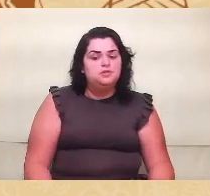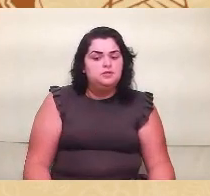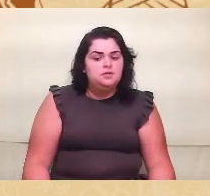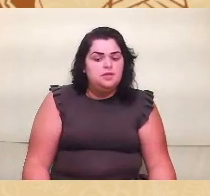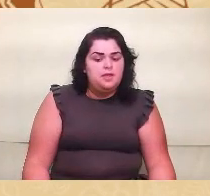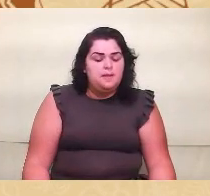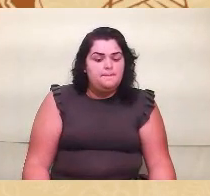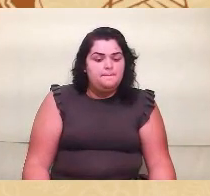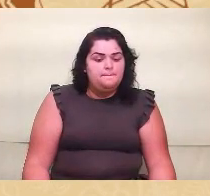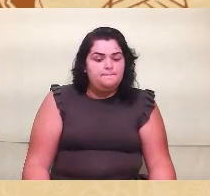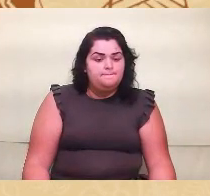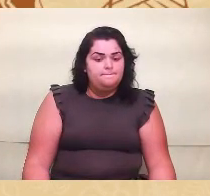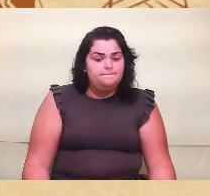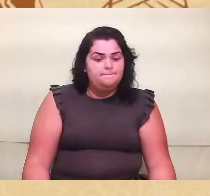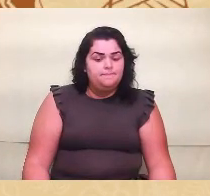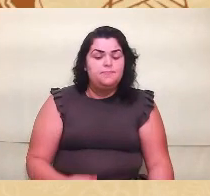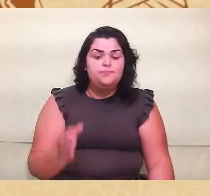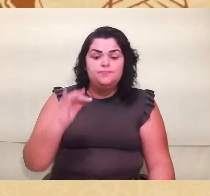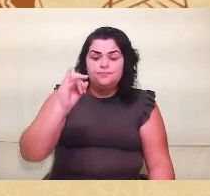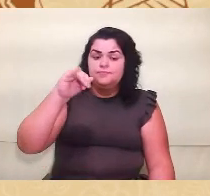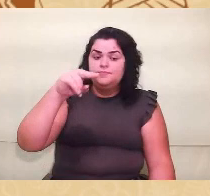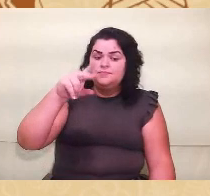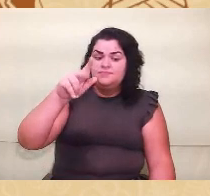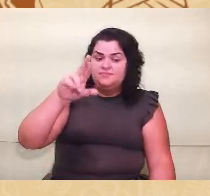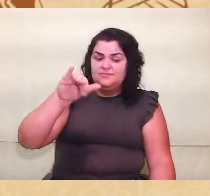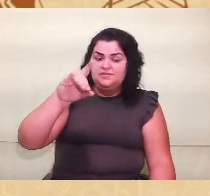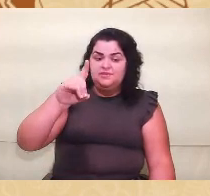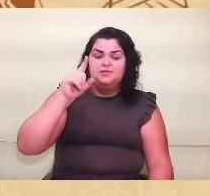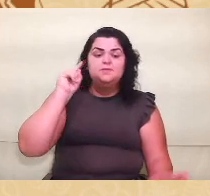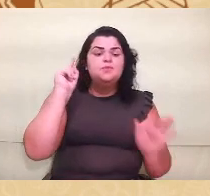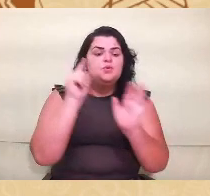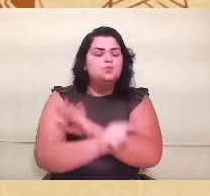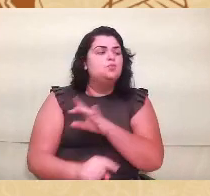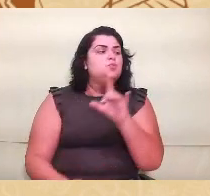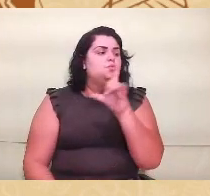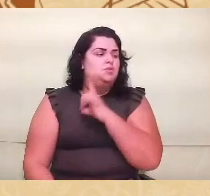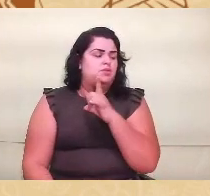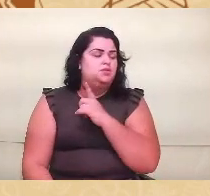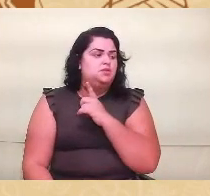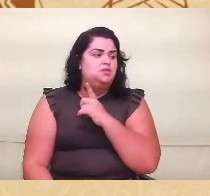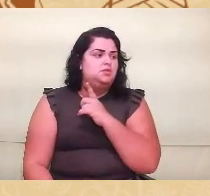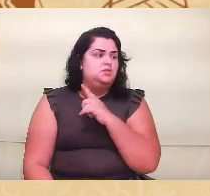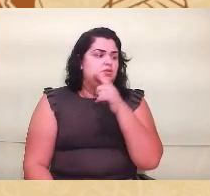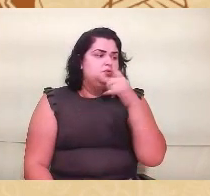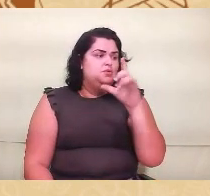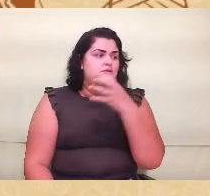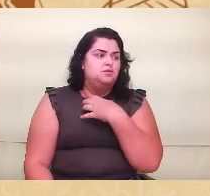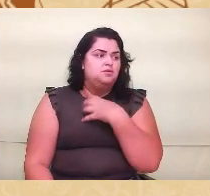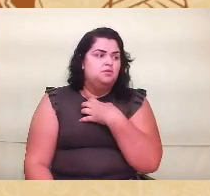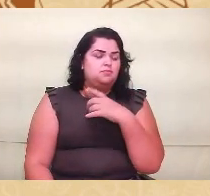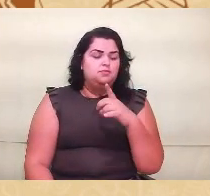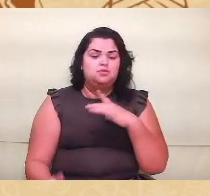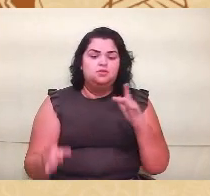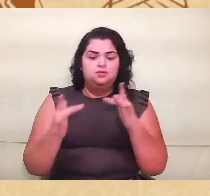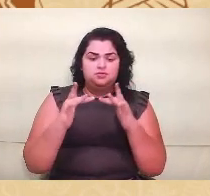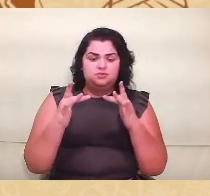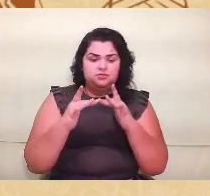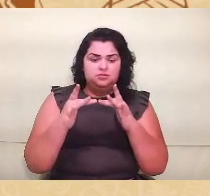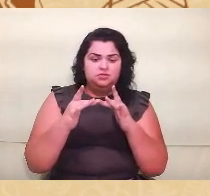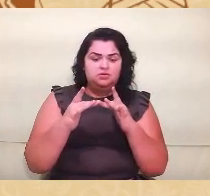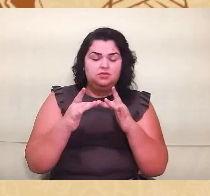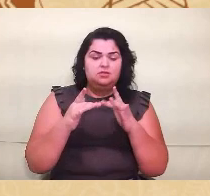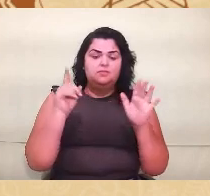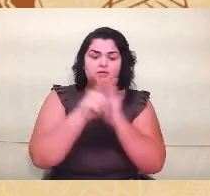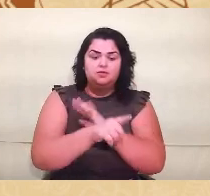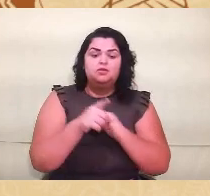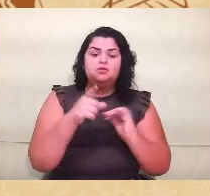Cazé, a Lili te perguntou se isso se trata de uma outra forma de conciliação, né? Ela perguntou, outra